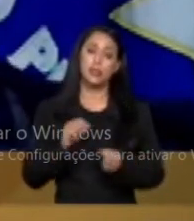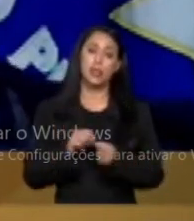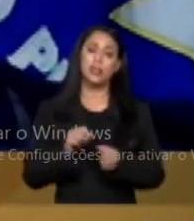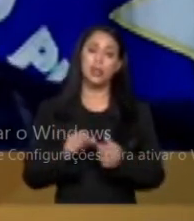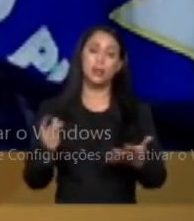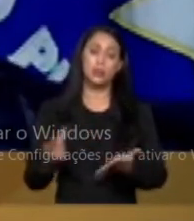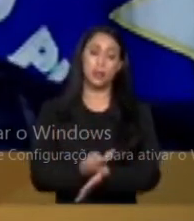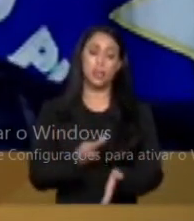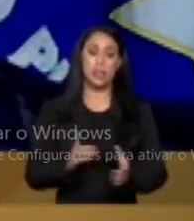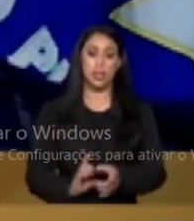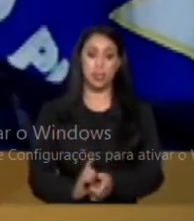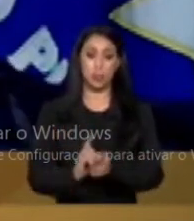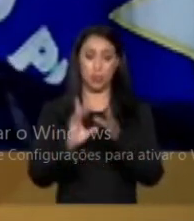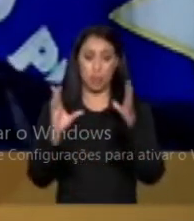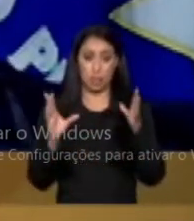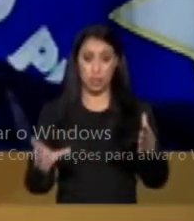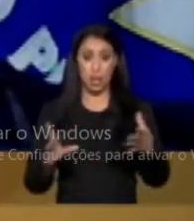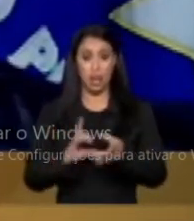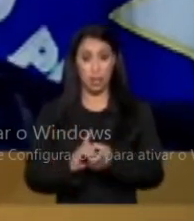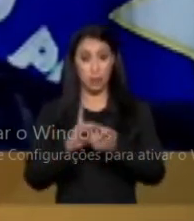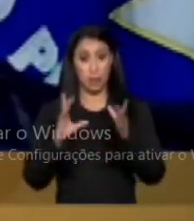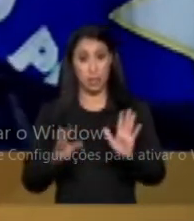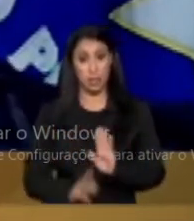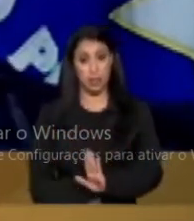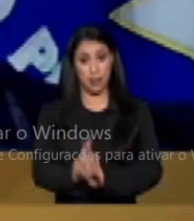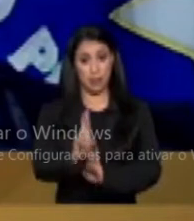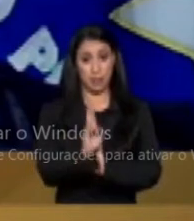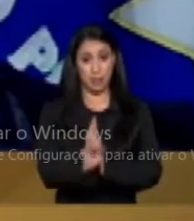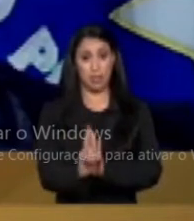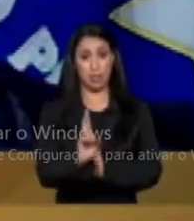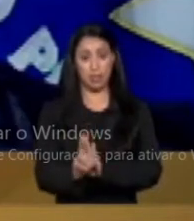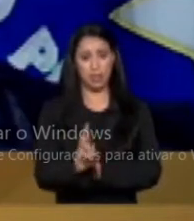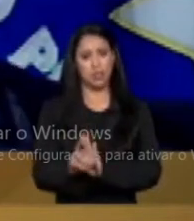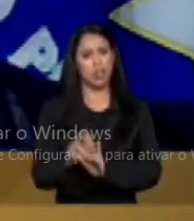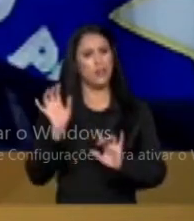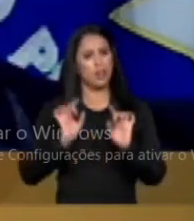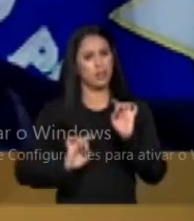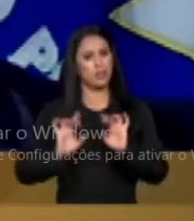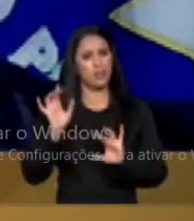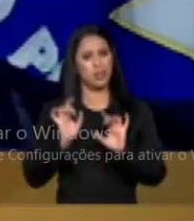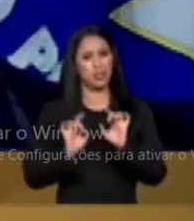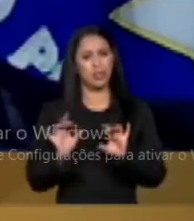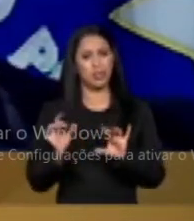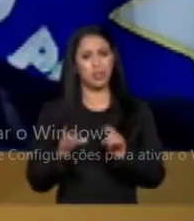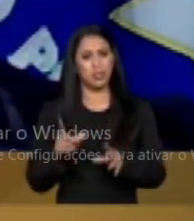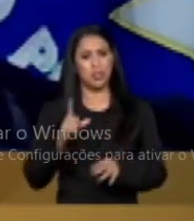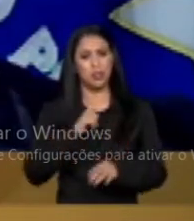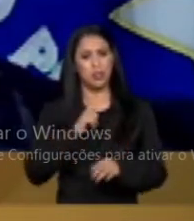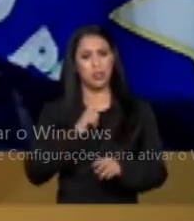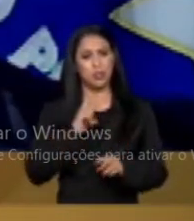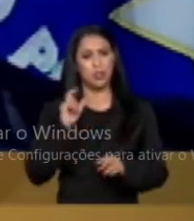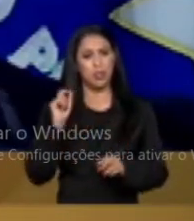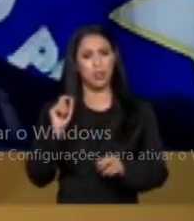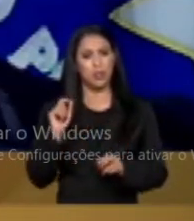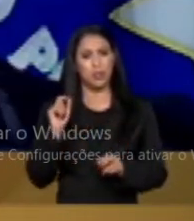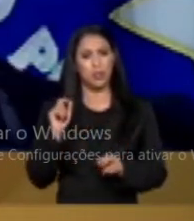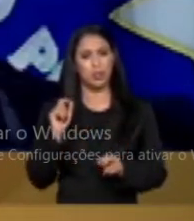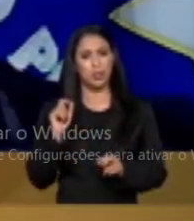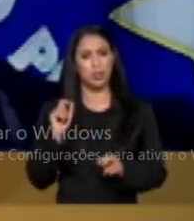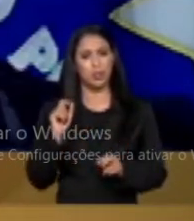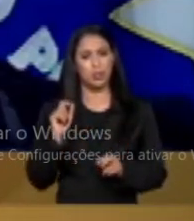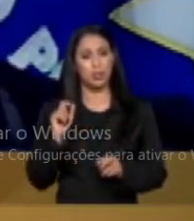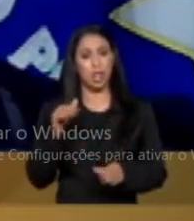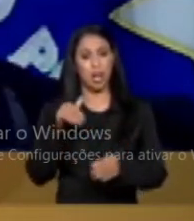democracia. A democracia representativa, em especial, aquela que se manifesta periodicamente